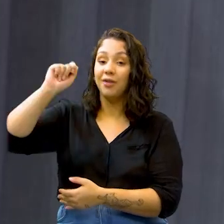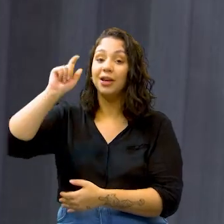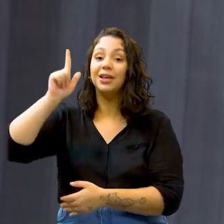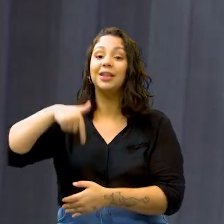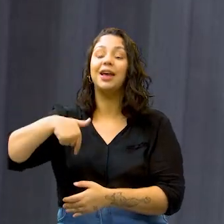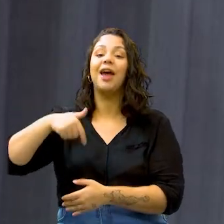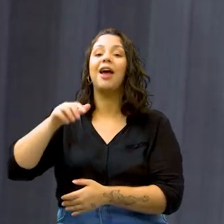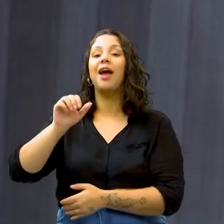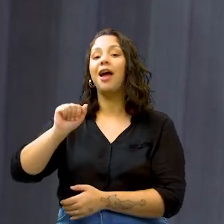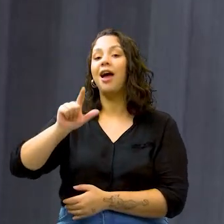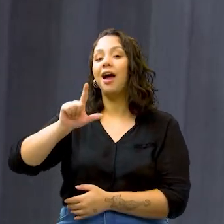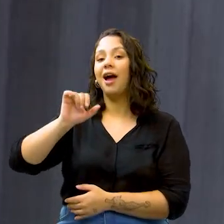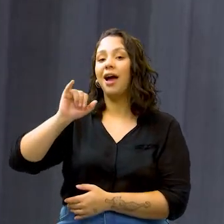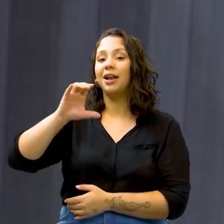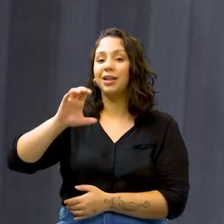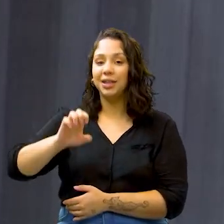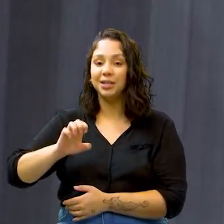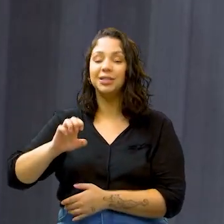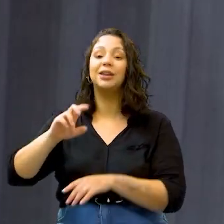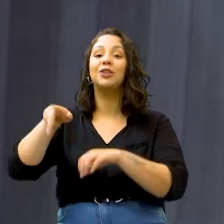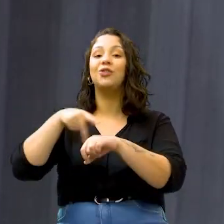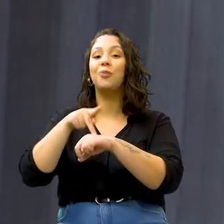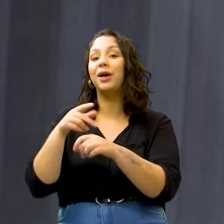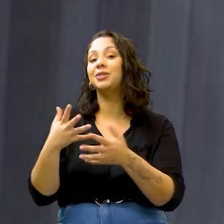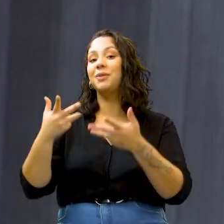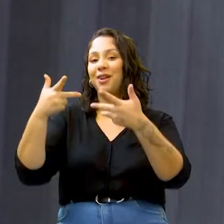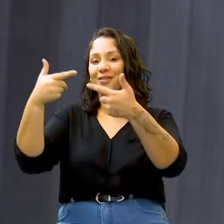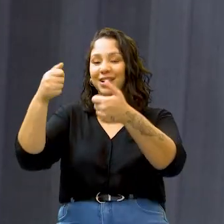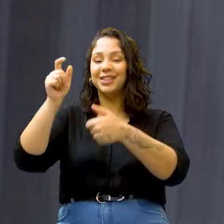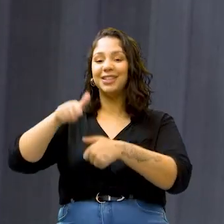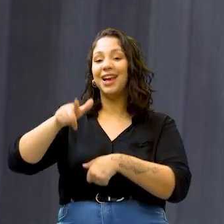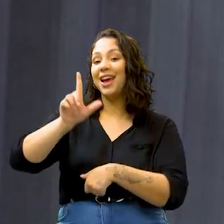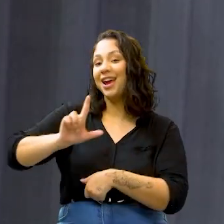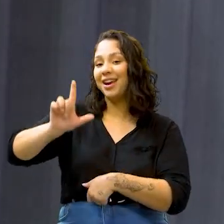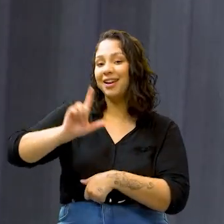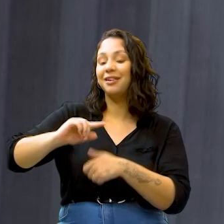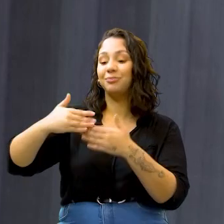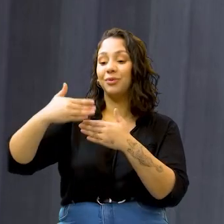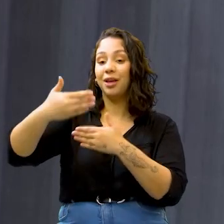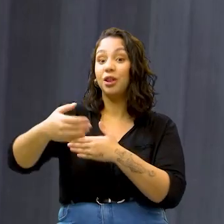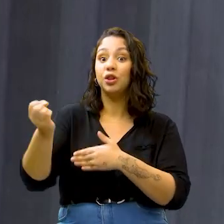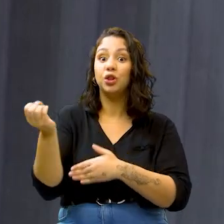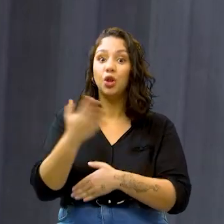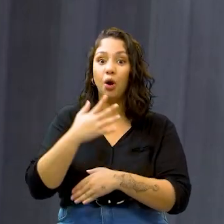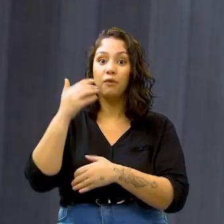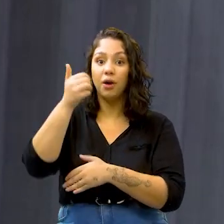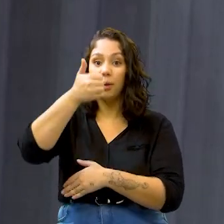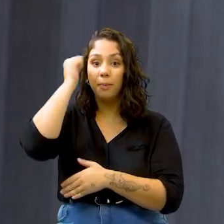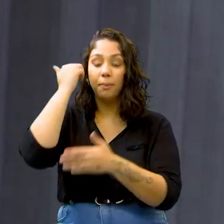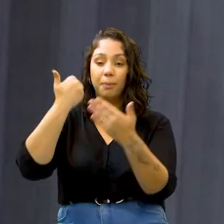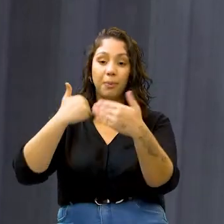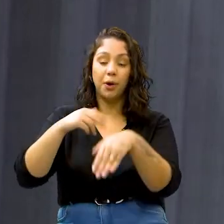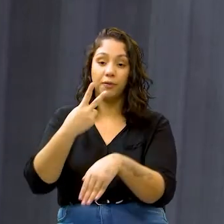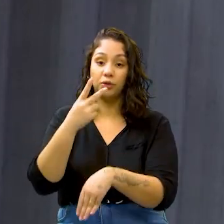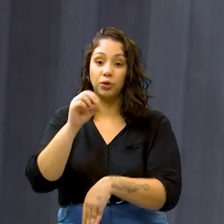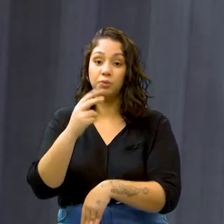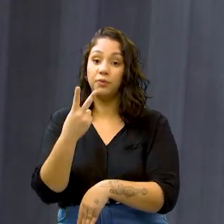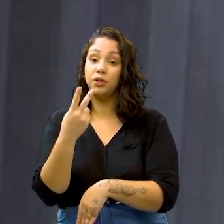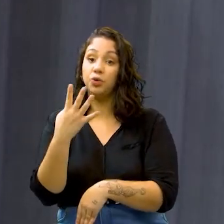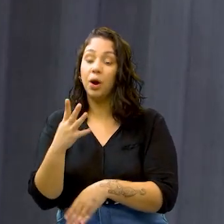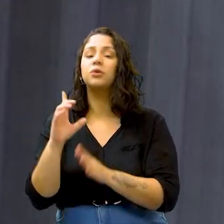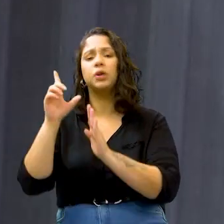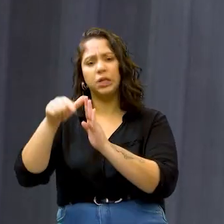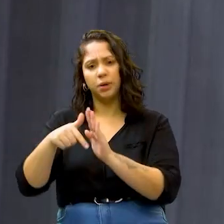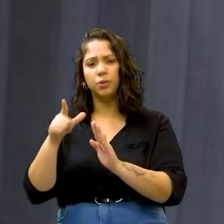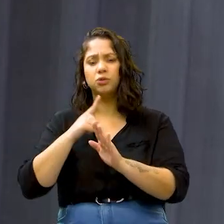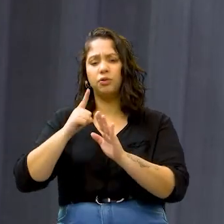com uma aula sobre Alice no País das Maravilhas que a obra inédita no vestibular em 2024 e orientações da prova de biologia e isso